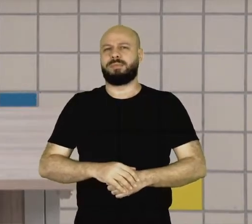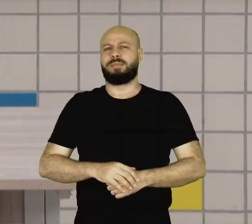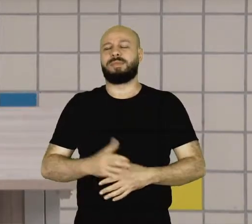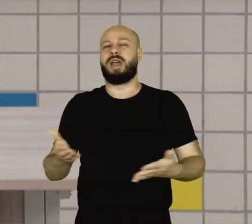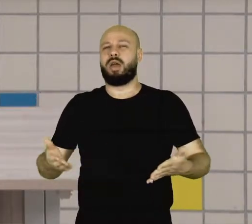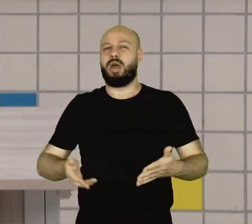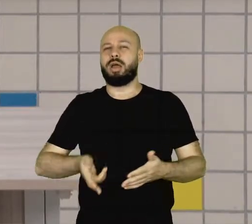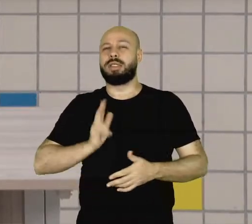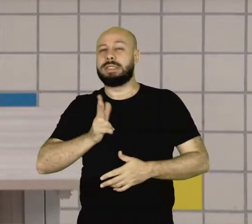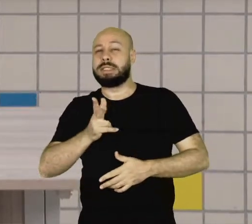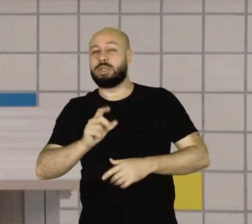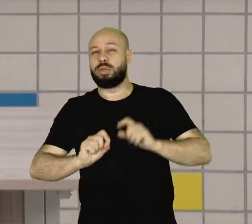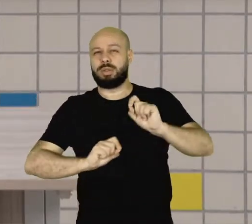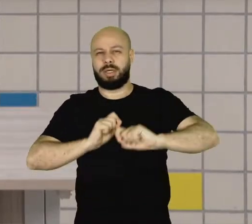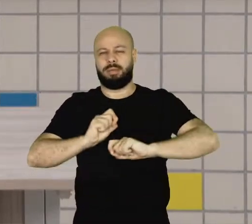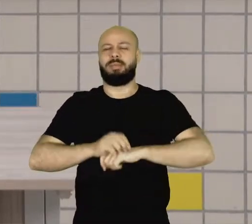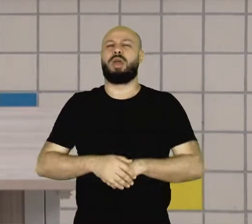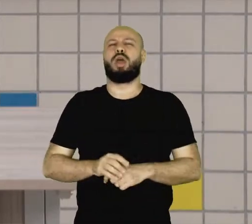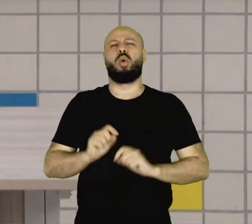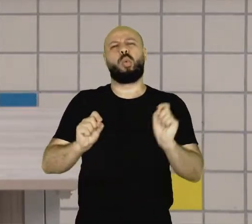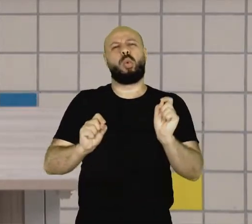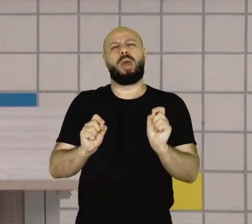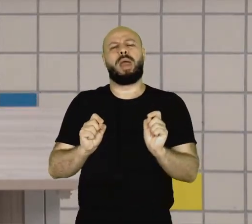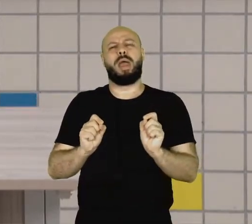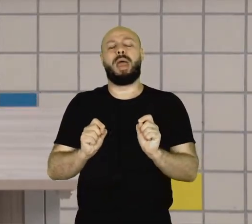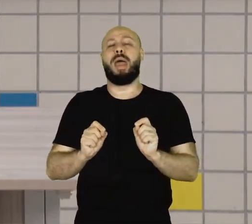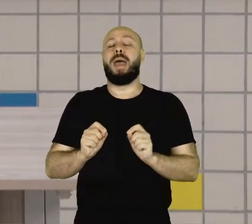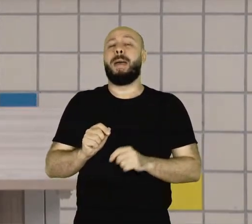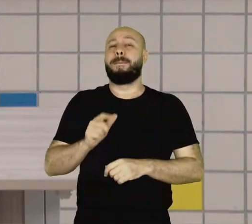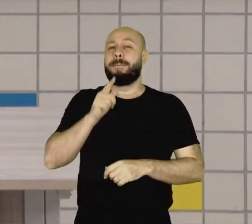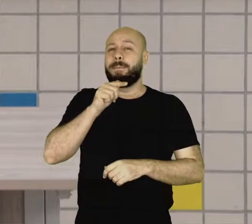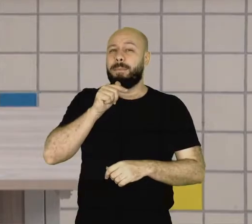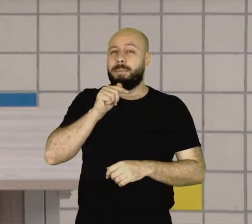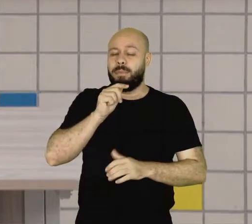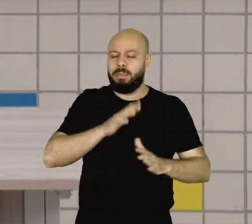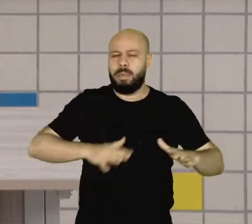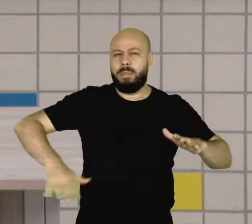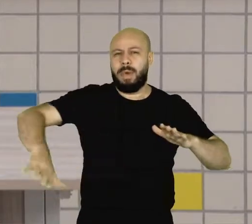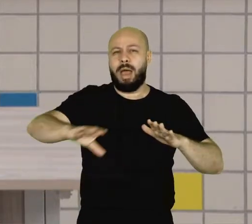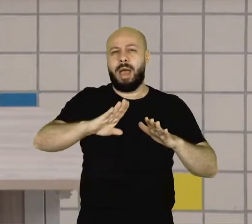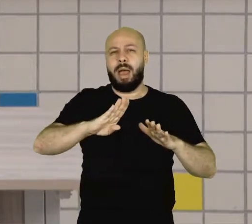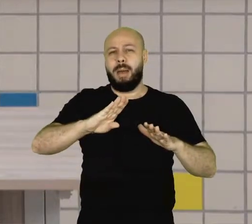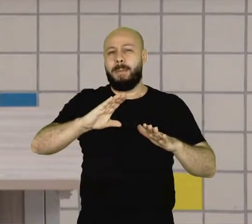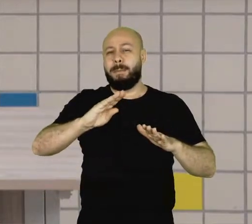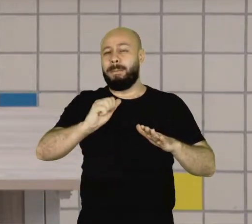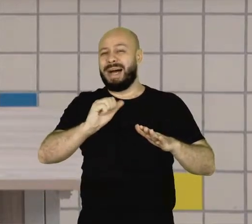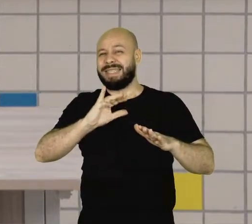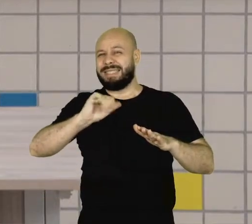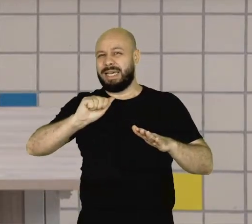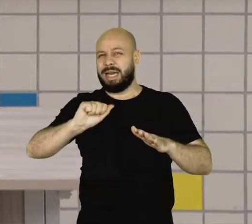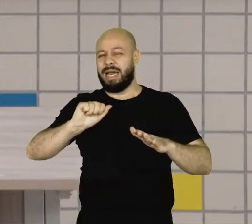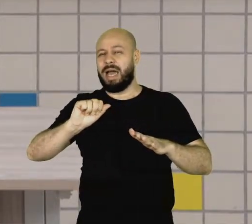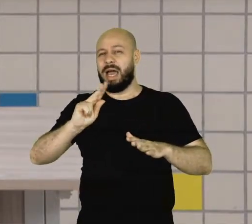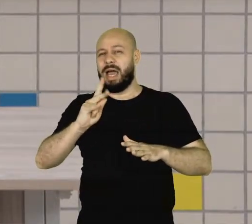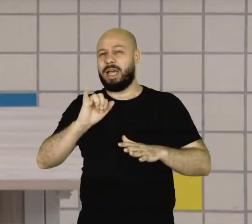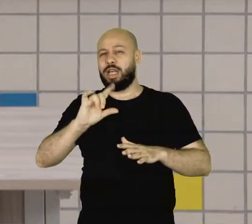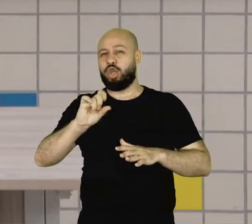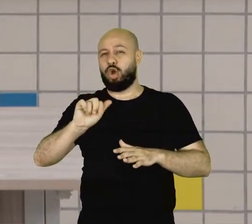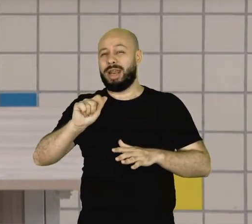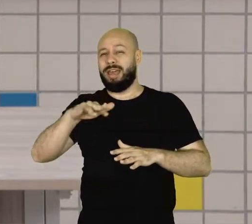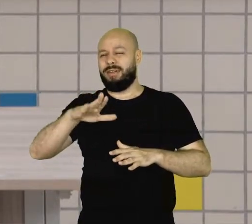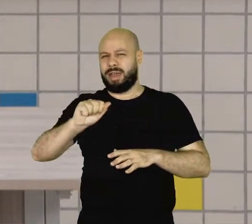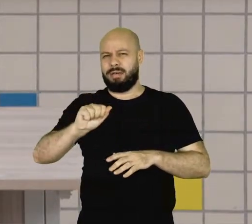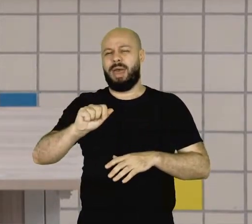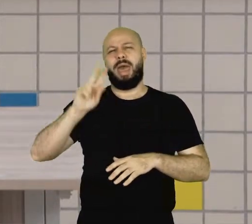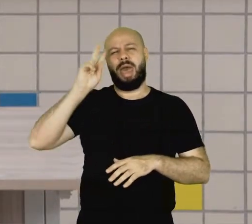de hoje, vamos falar um pouco sobre o que são bacias hidrográficas. Vocês se lembram o que é uma bacia hidrográfica? Bacia hidrográfica é uma área